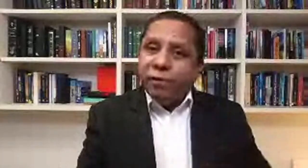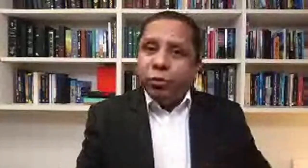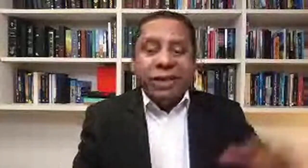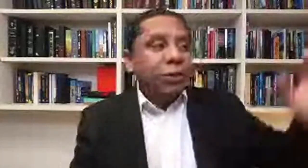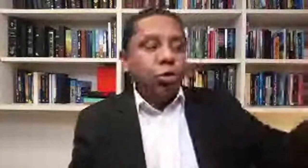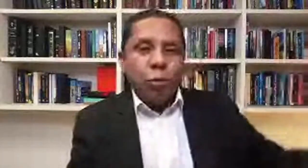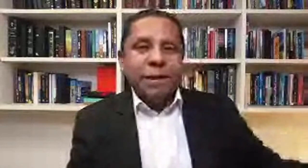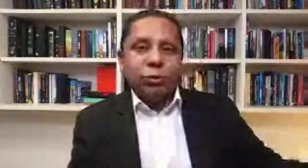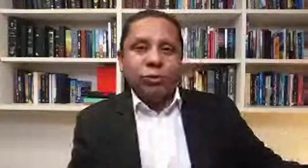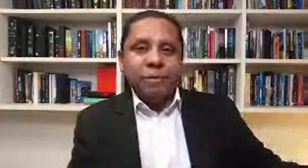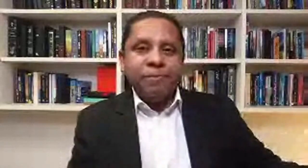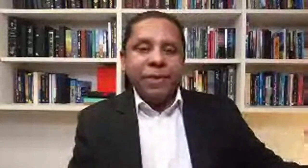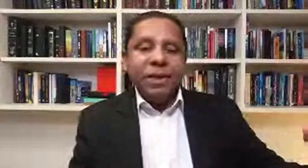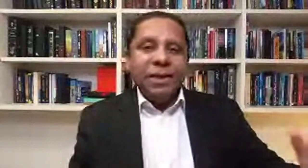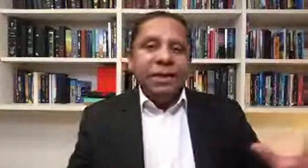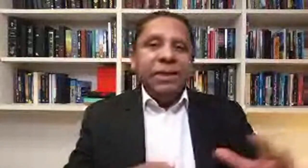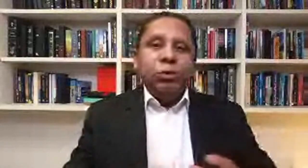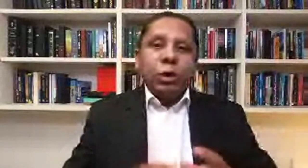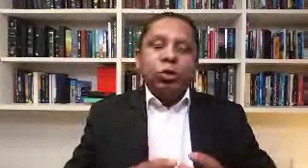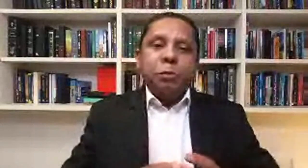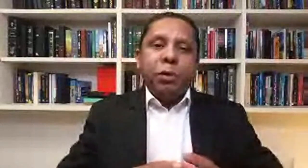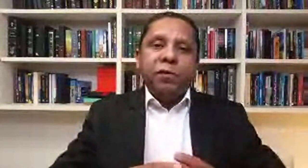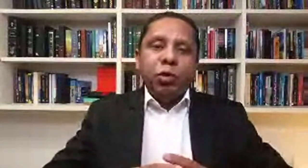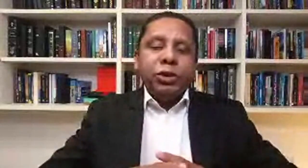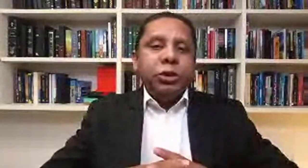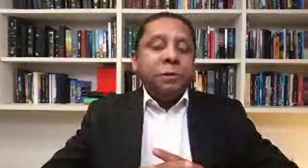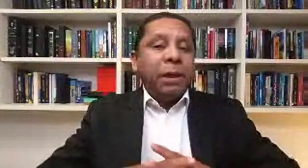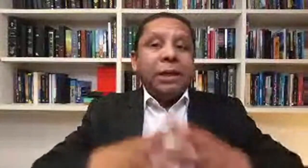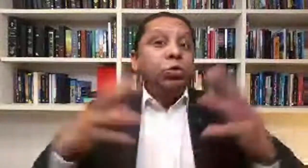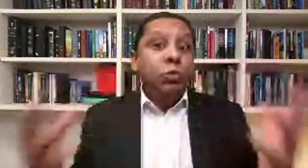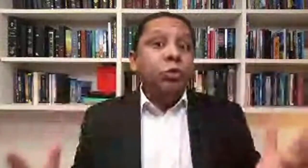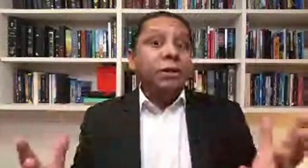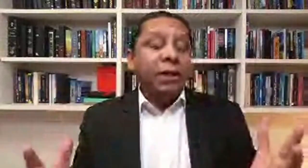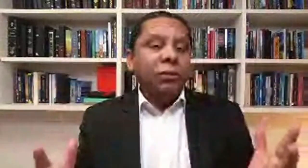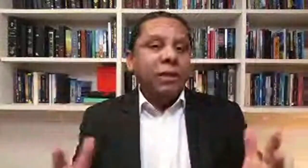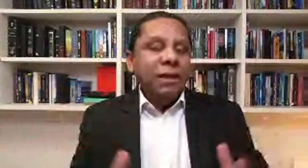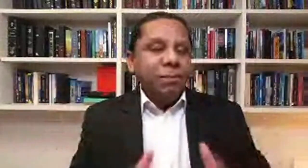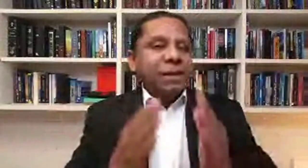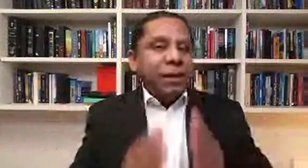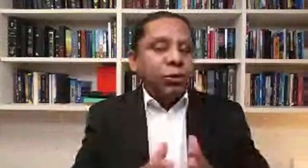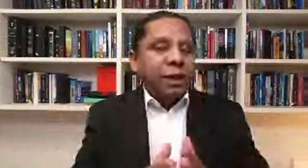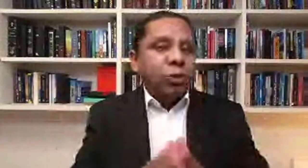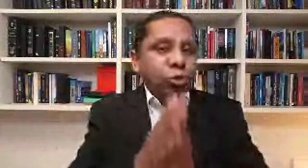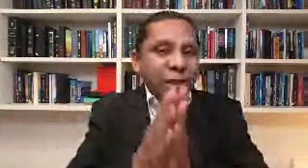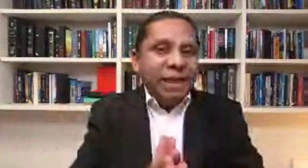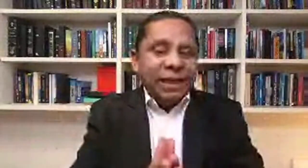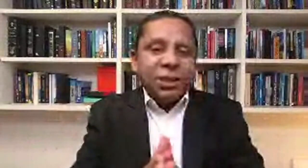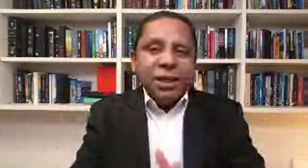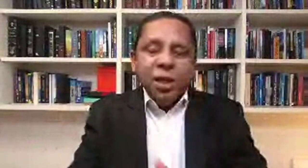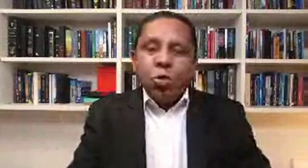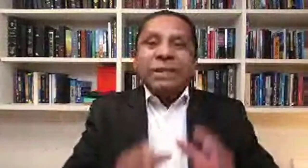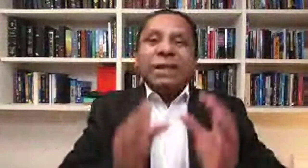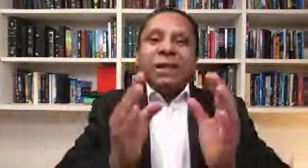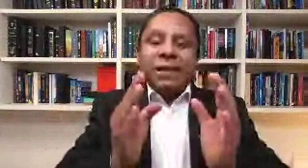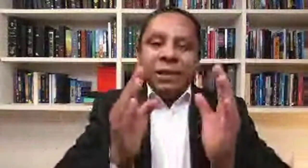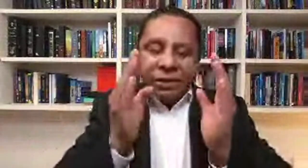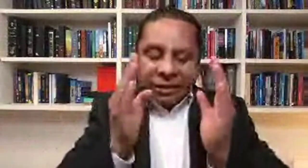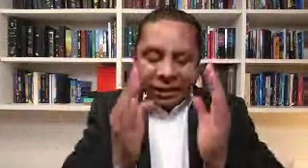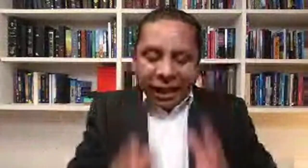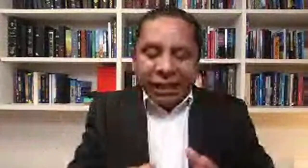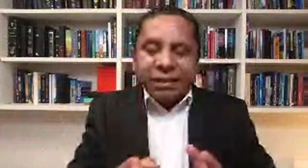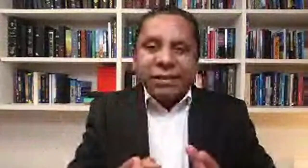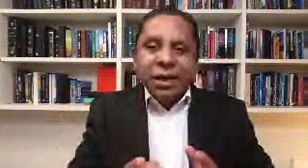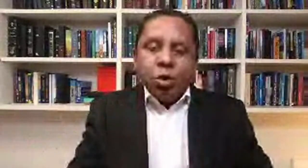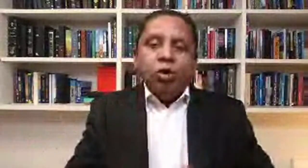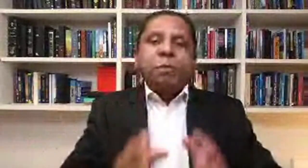seu povo desde o começo. E Deus tem o seu povo hoje espalhado no mundo inteiro. Mas Deus tem a sua igreja com as